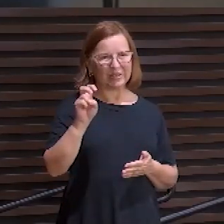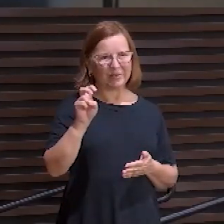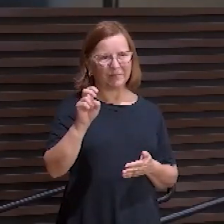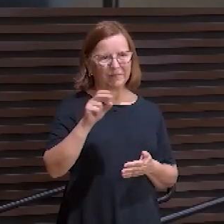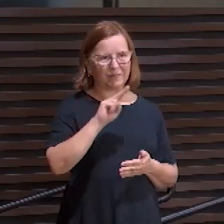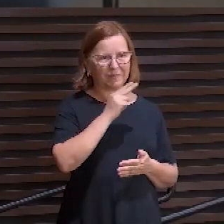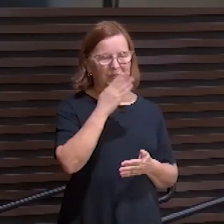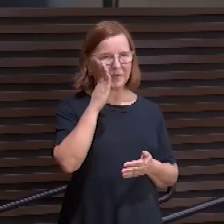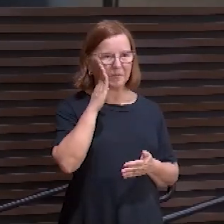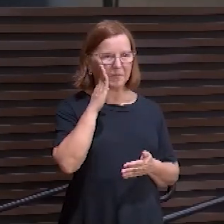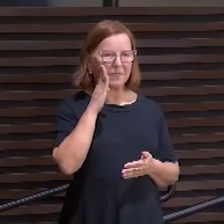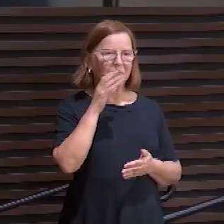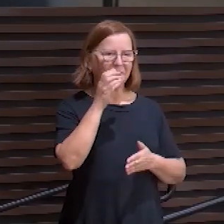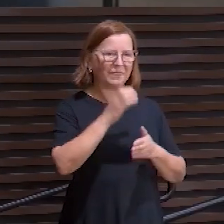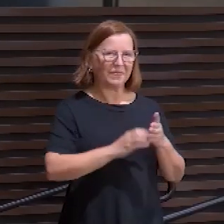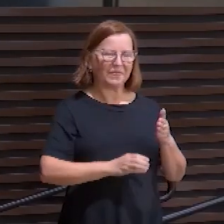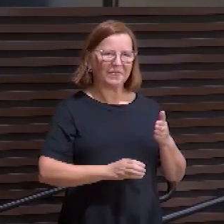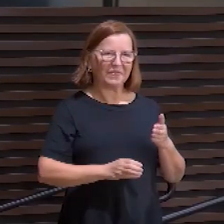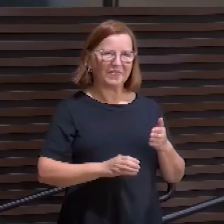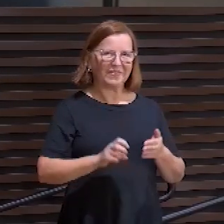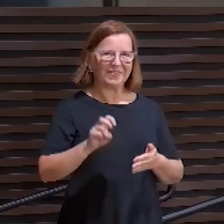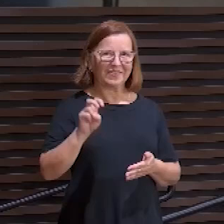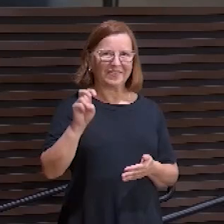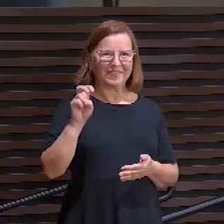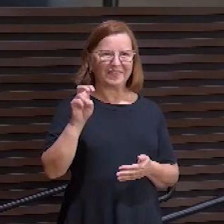Hebreus capítulo 5.